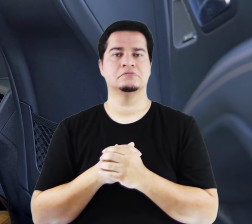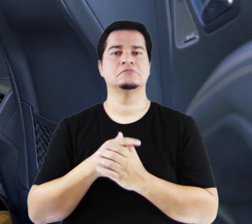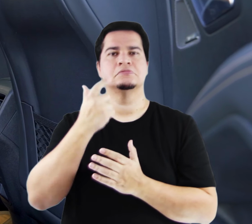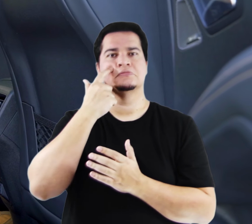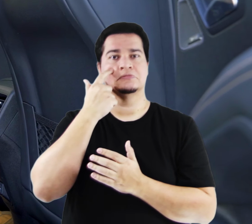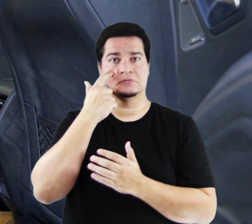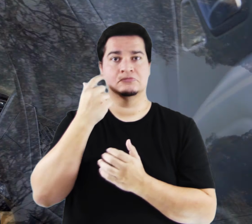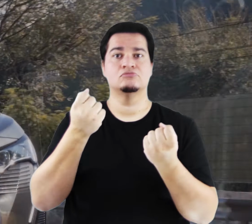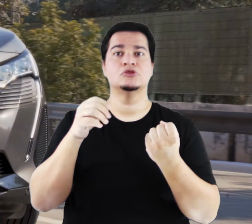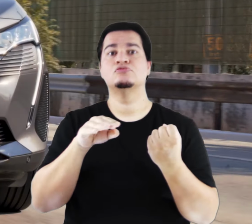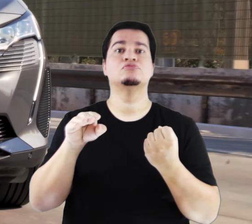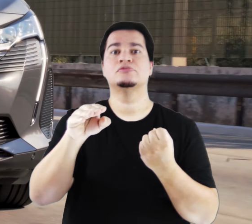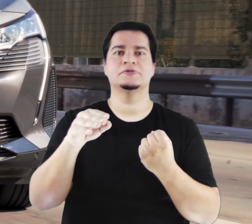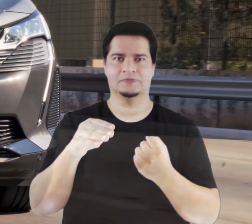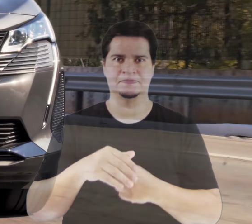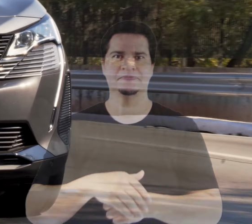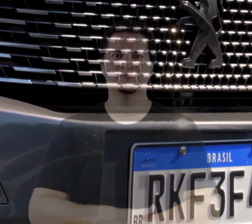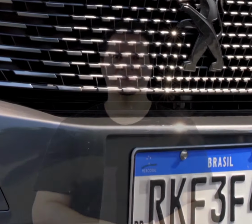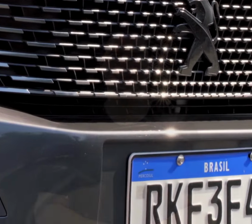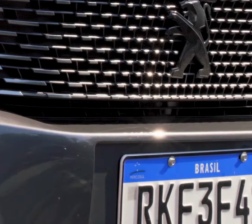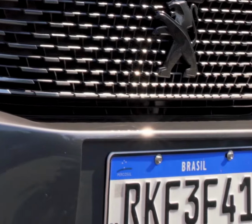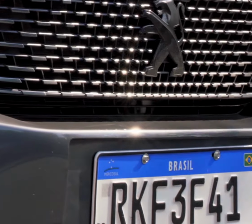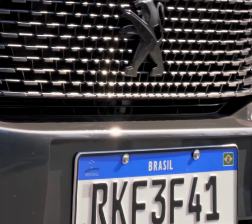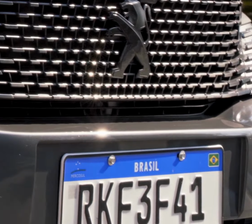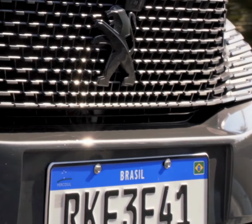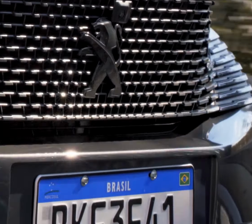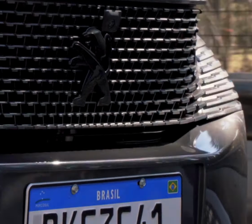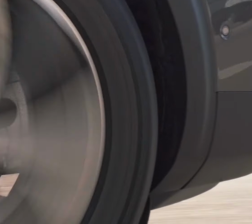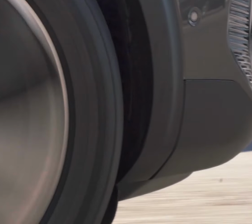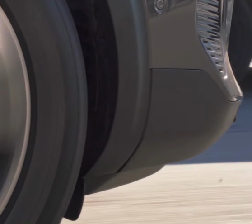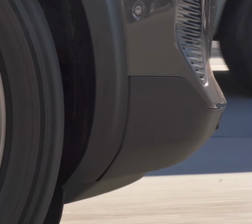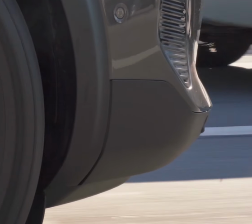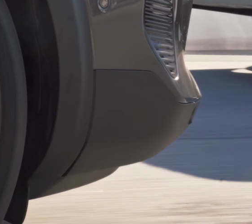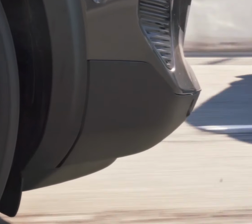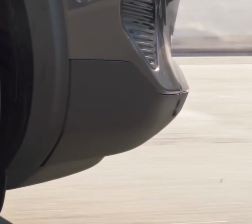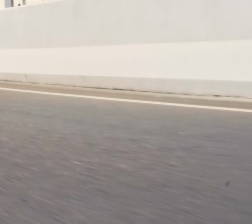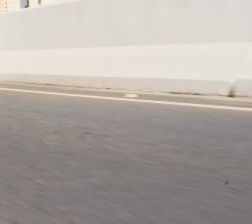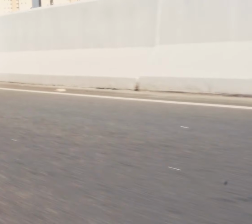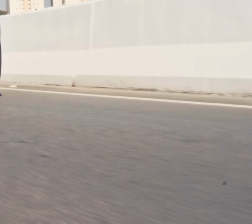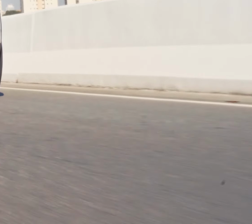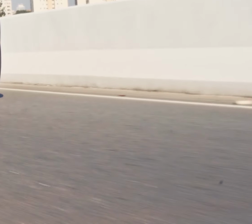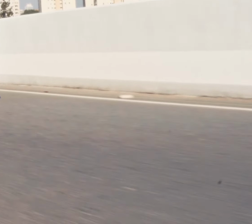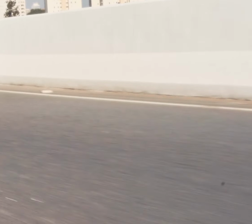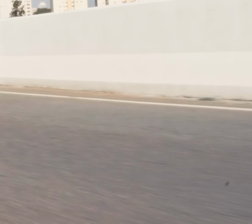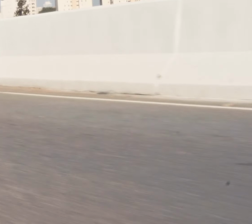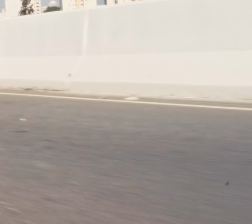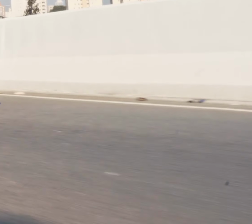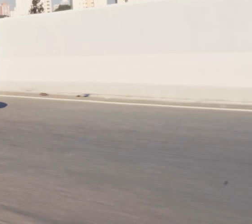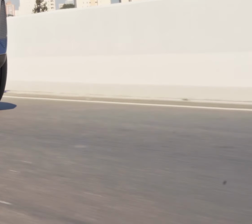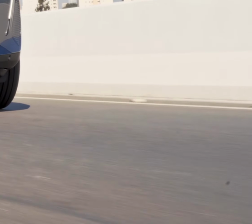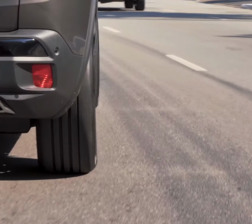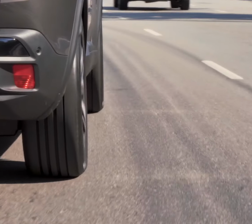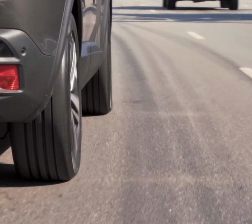Peugeot 3008. A câmera mostra detalhes do veículo trafegando em um dia